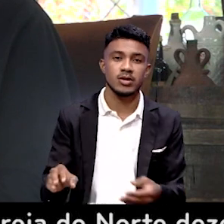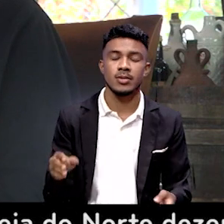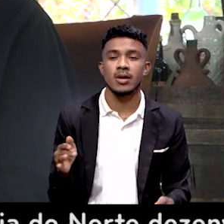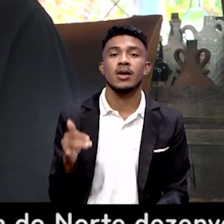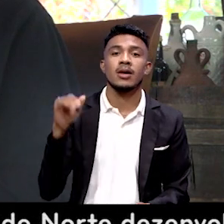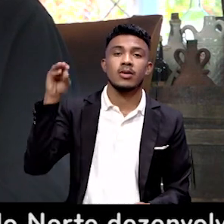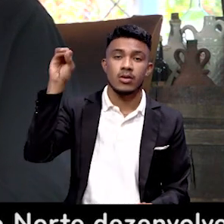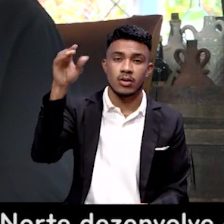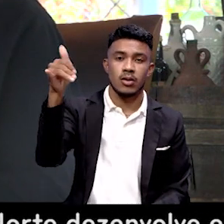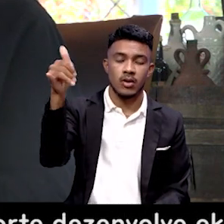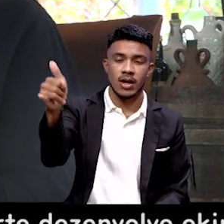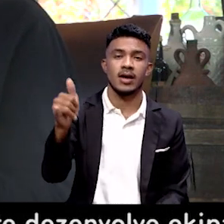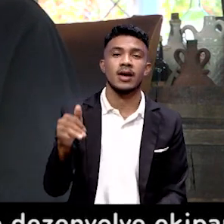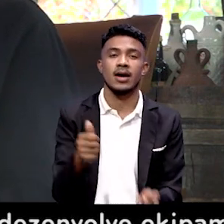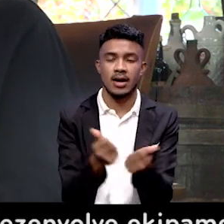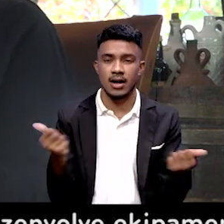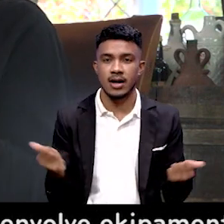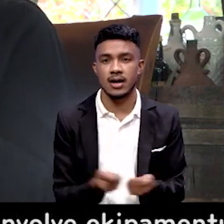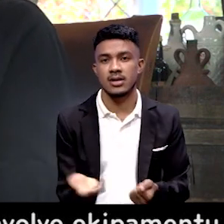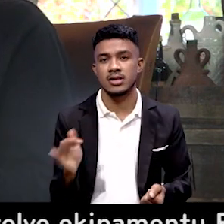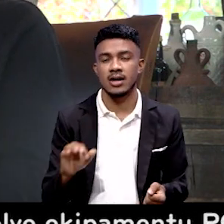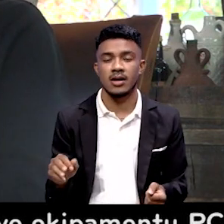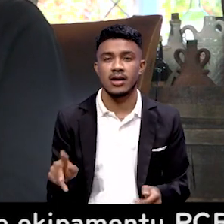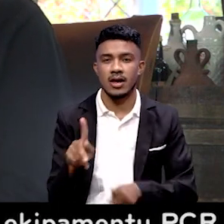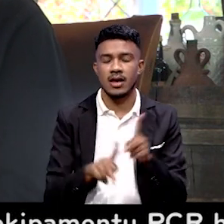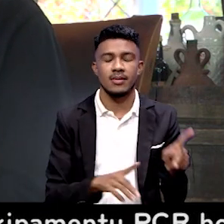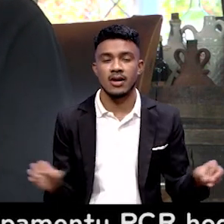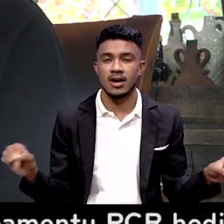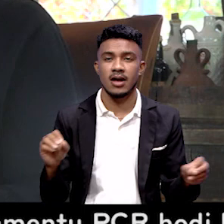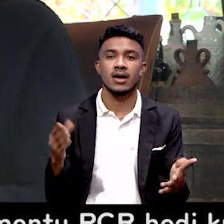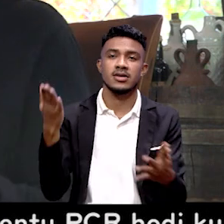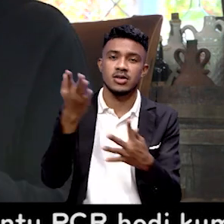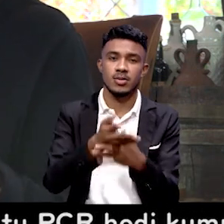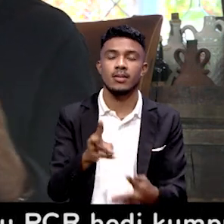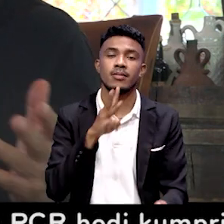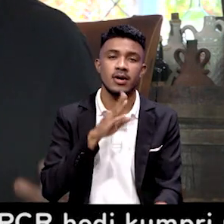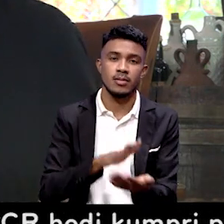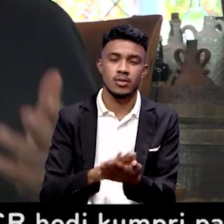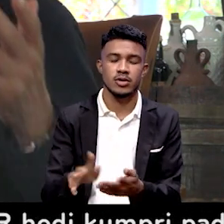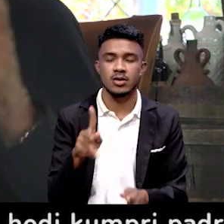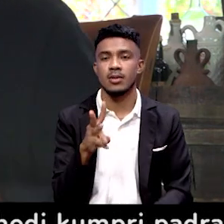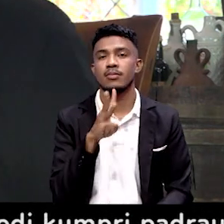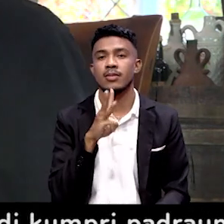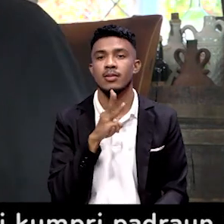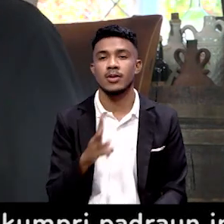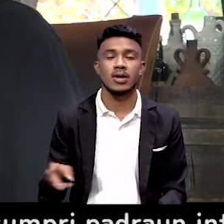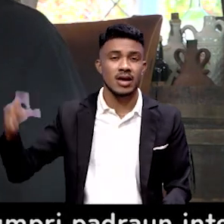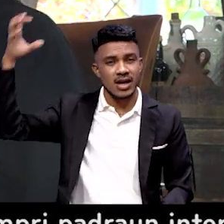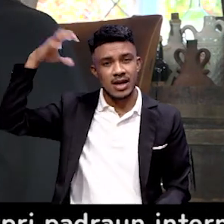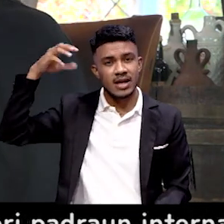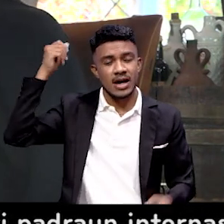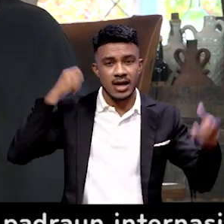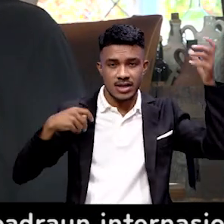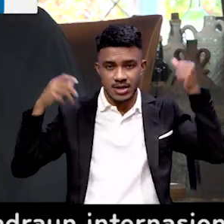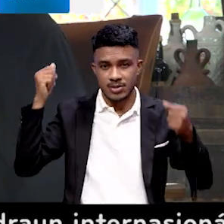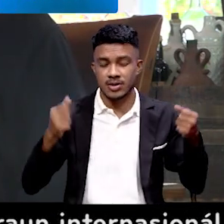ira. Povo lei acesso a bemos, até beba e vai nemos, a tuariz nem tem, nem é